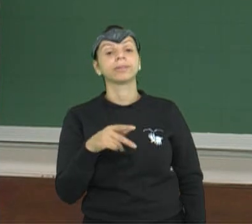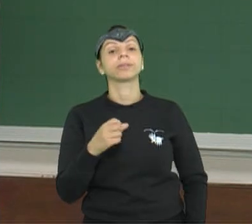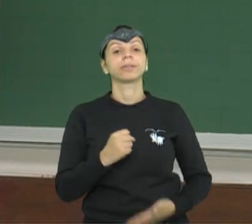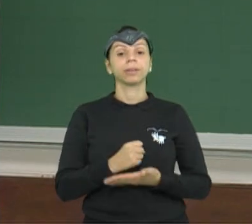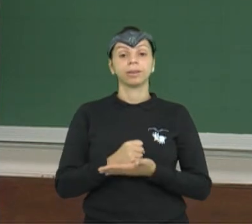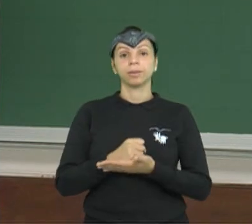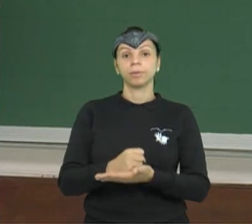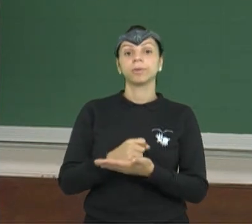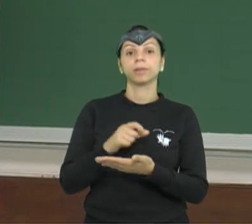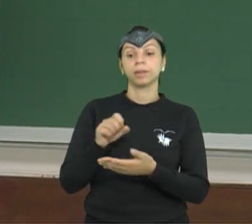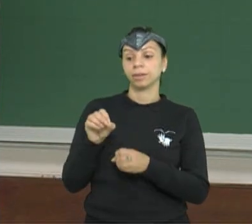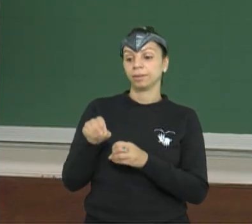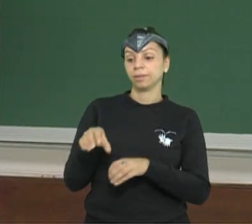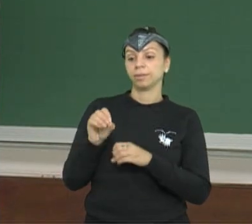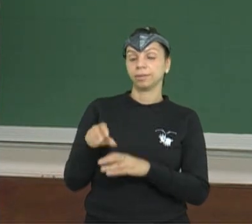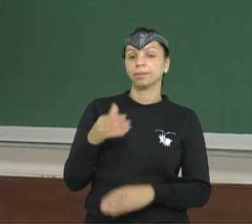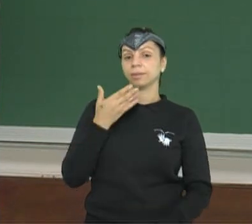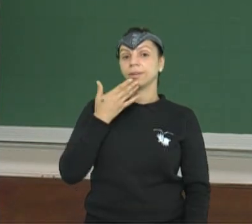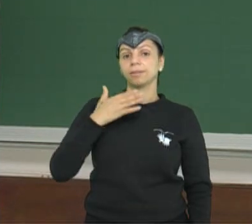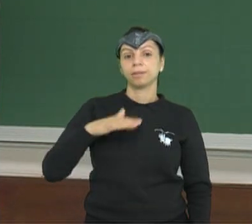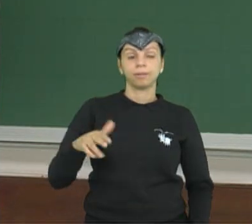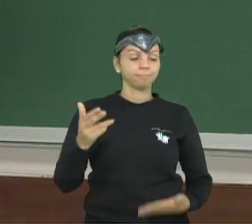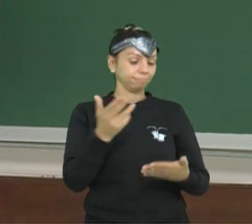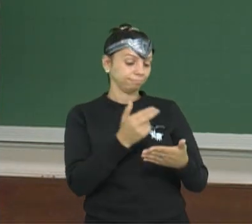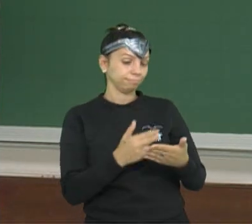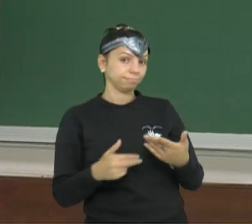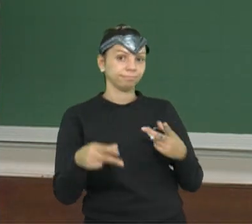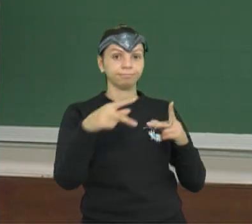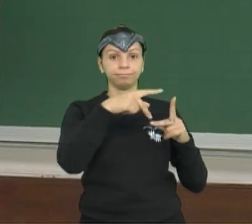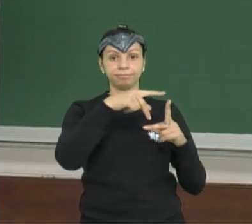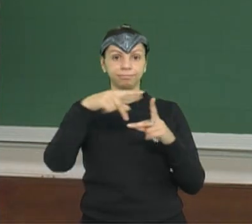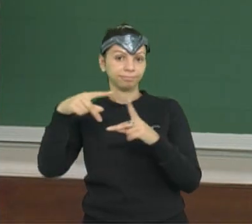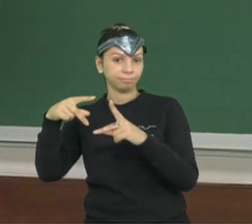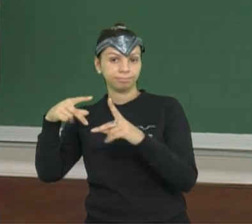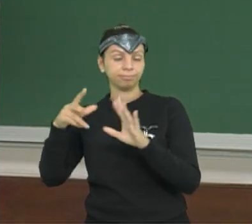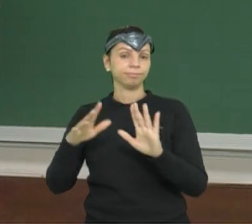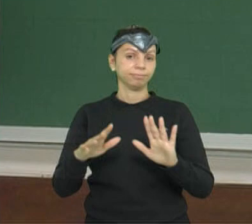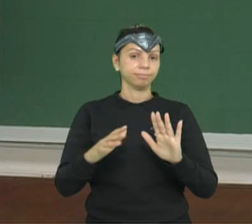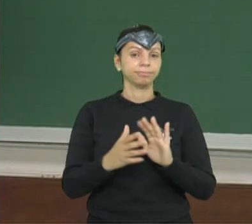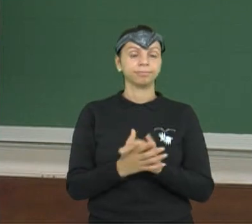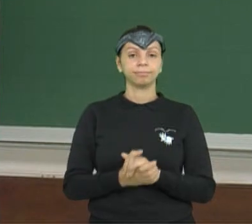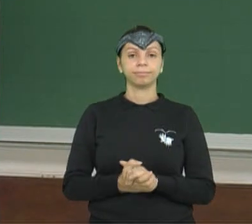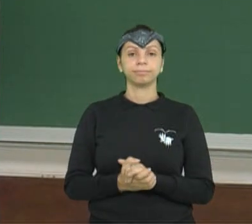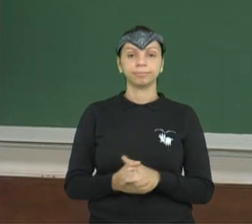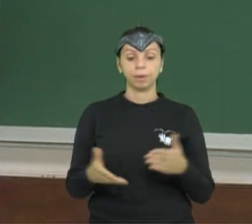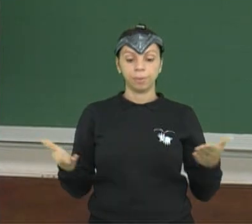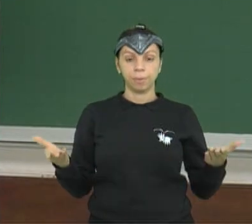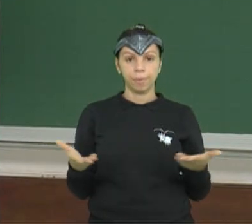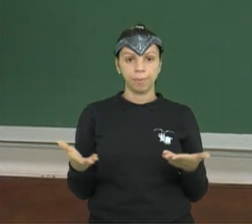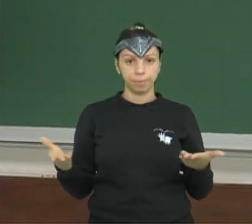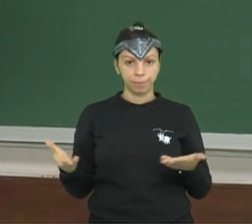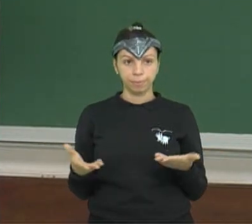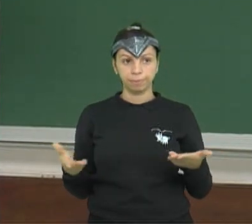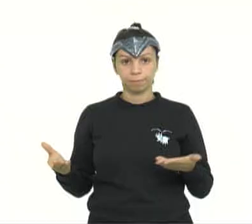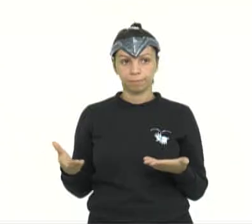que ensina as crianças a fazer historinhas em quadrinhos. Today, hoje,